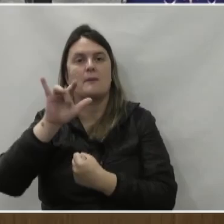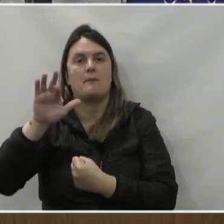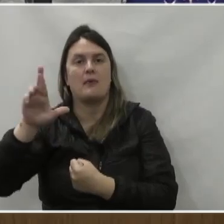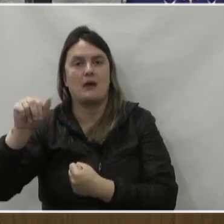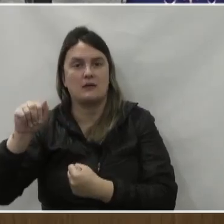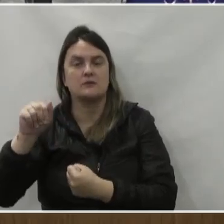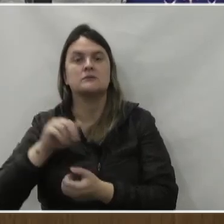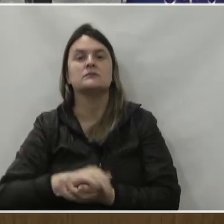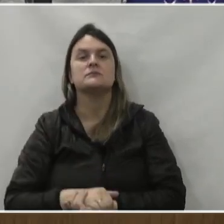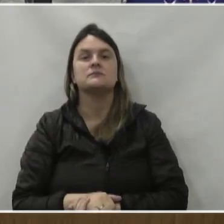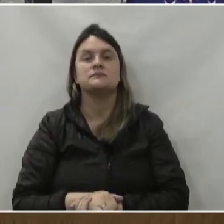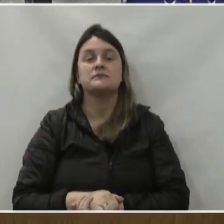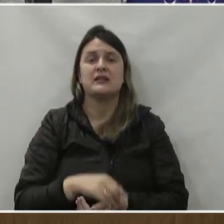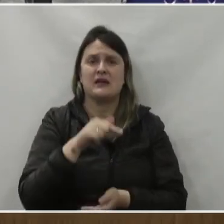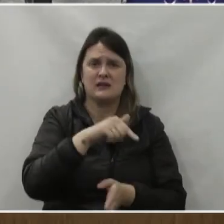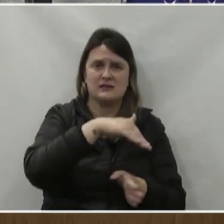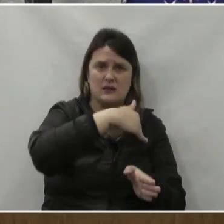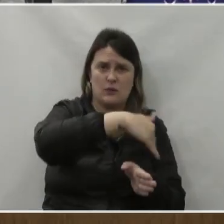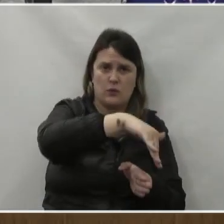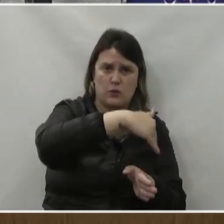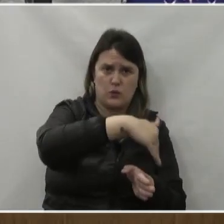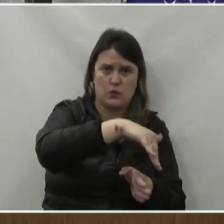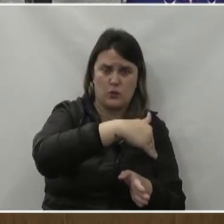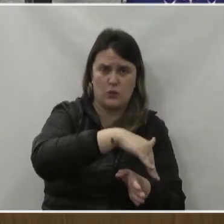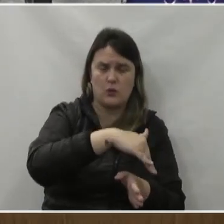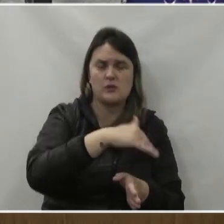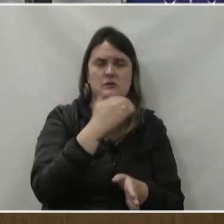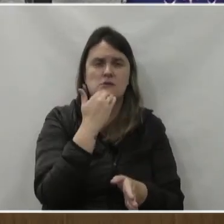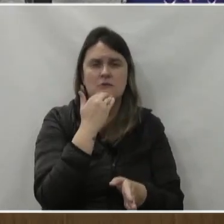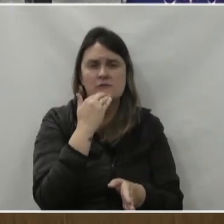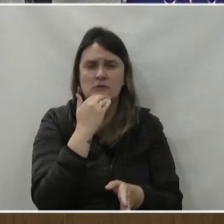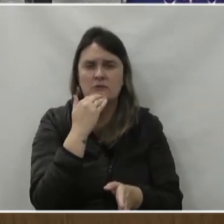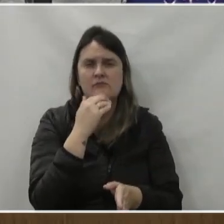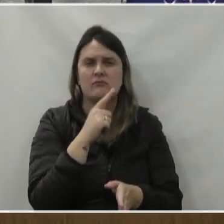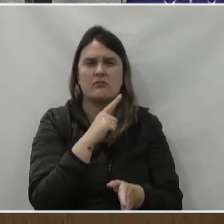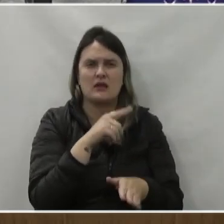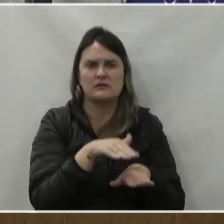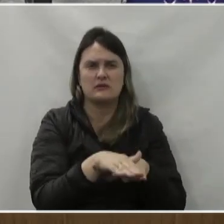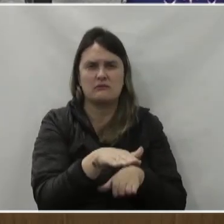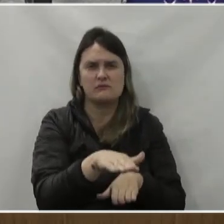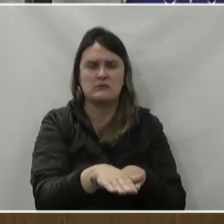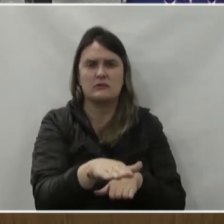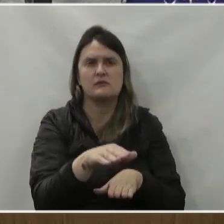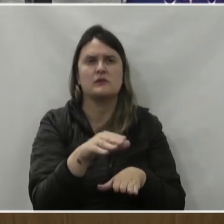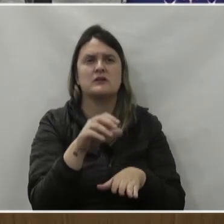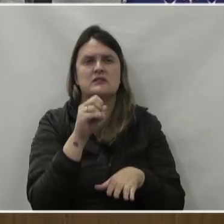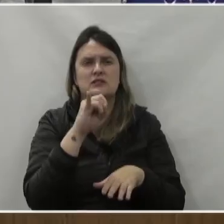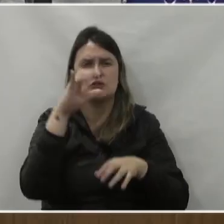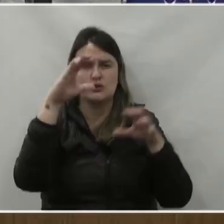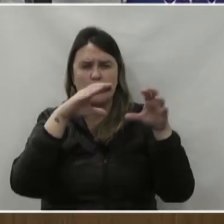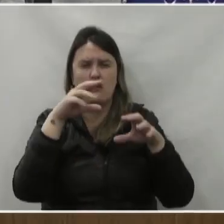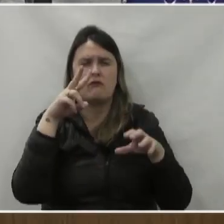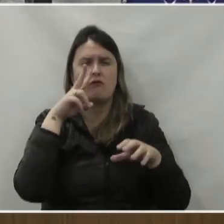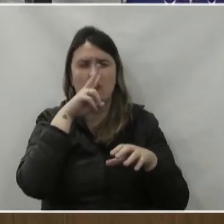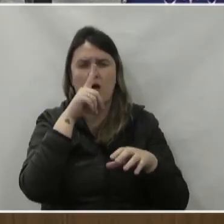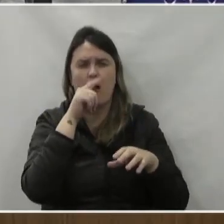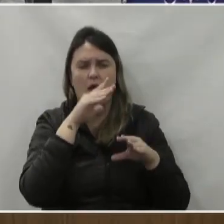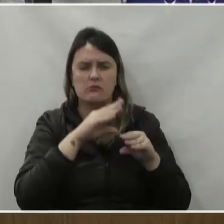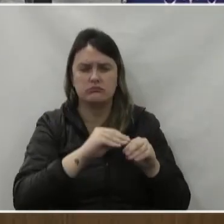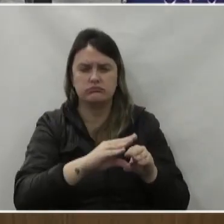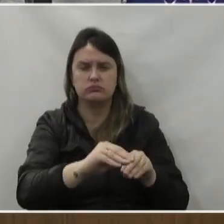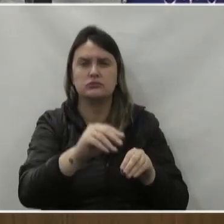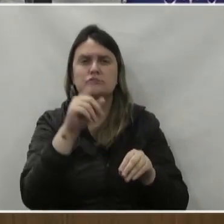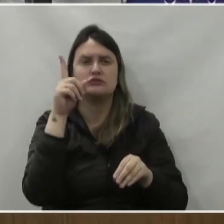justificativo: a referida via encontra-se em condições precárias, com buracos, desníveis e acúmulo de lama em períodos